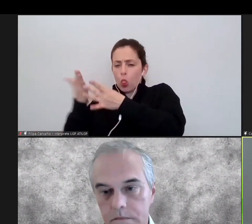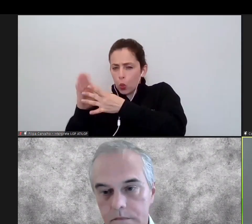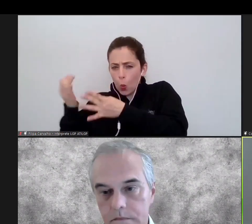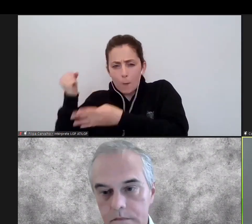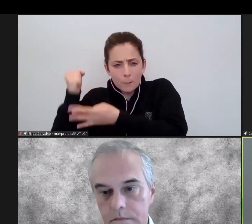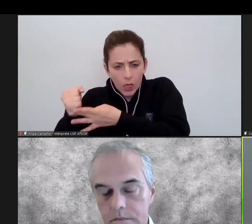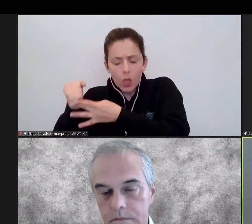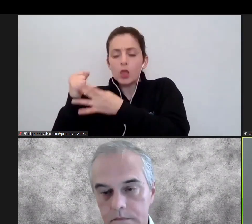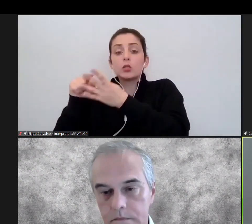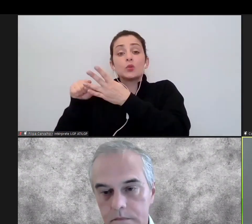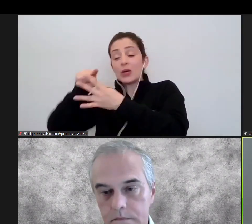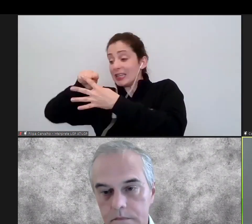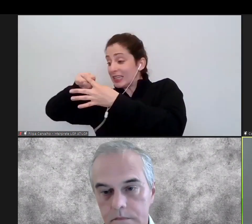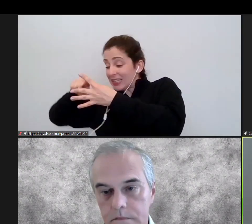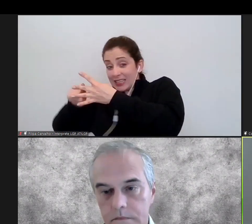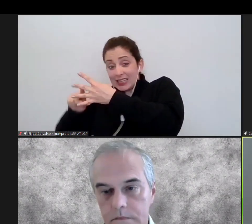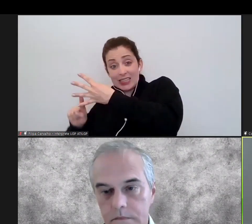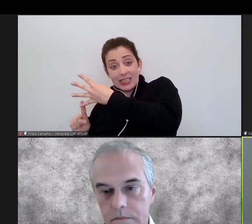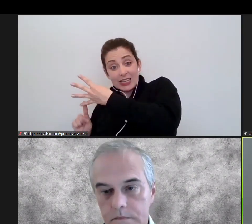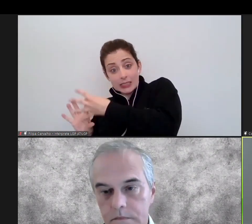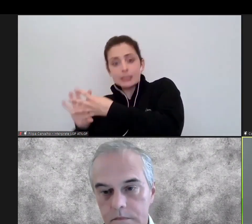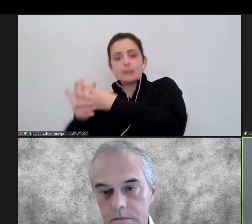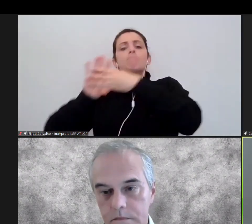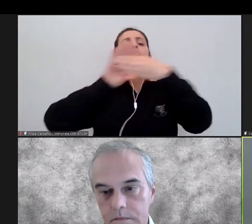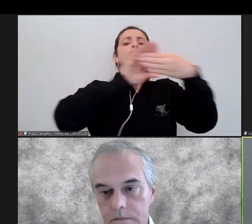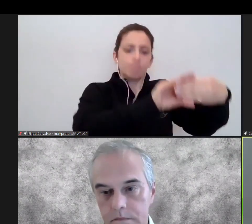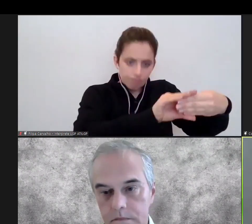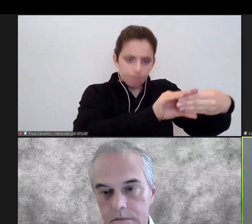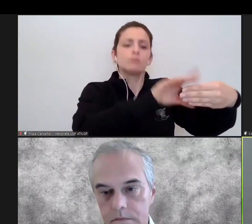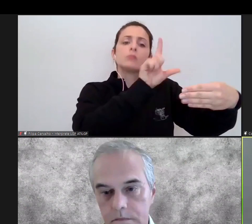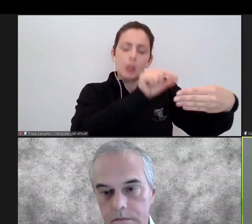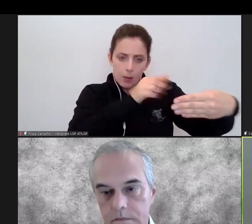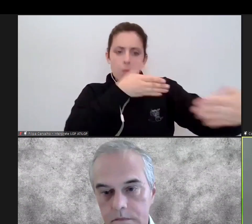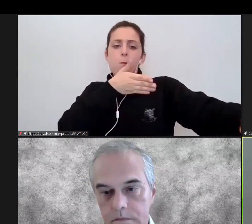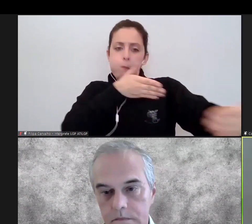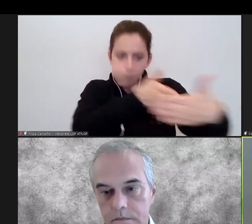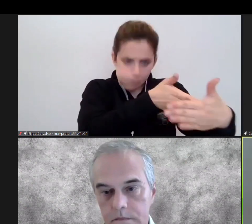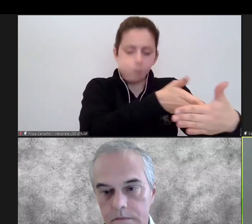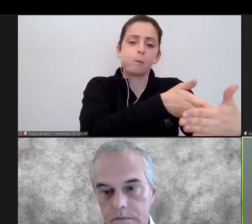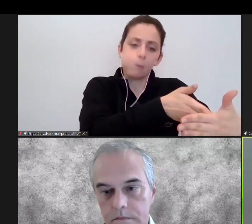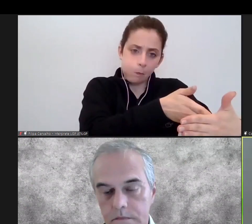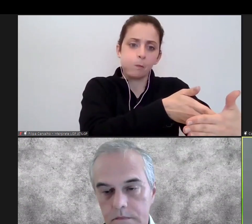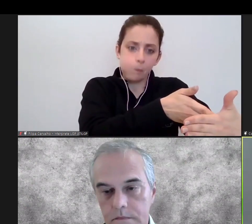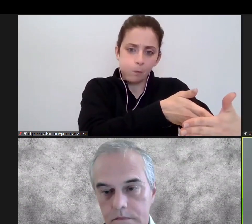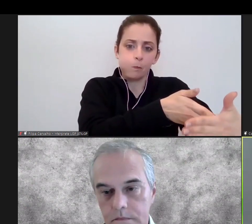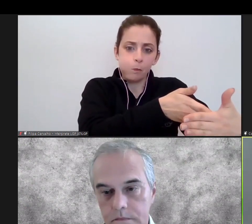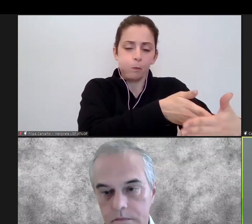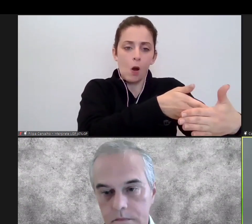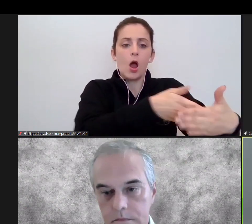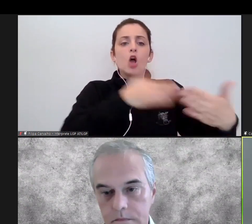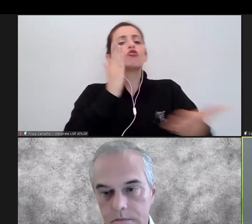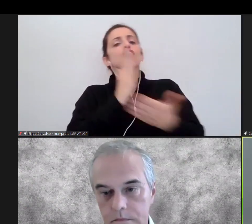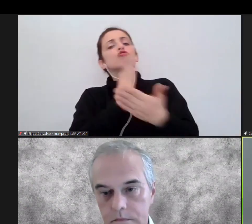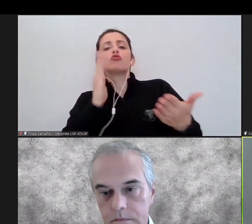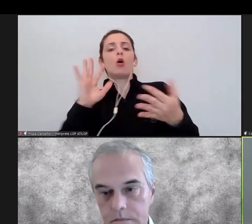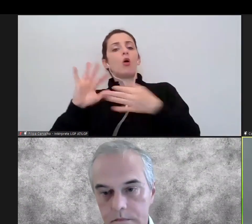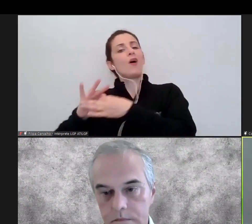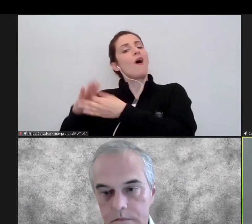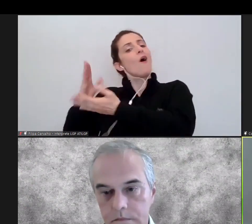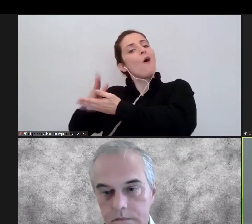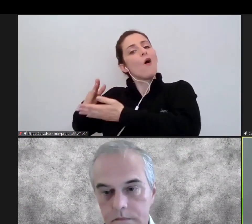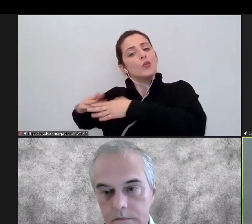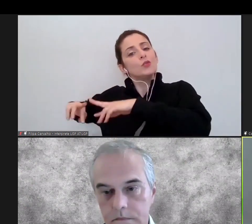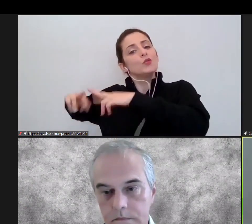também eles aqui um fator e uma barreira no acesso. Não é só todas as questões da escolaridade,